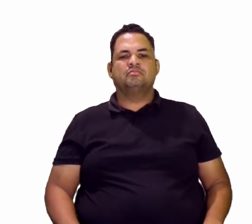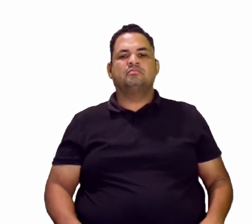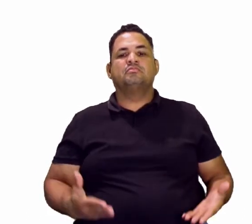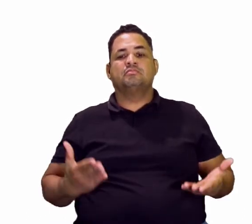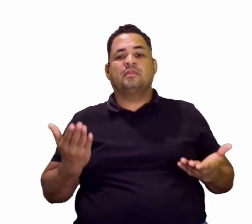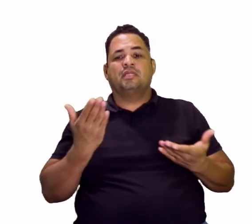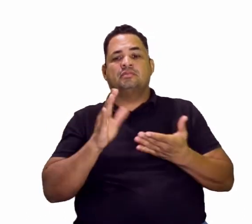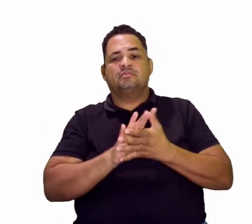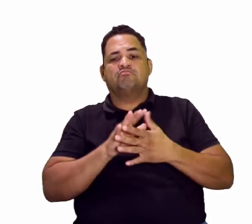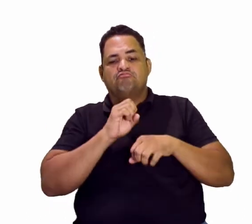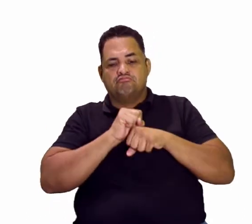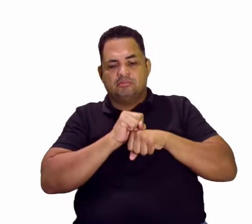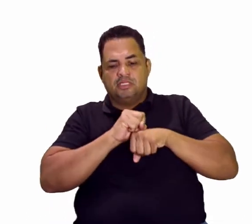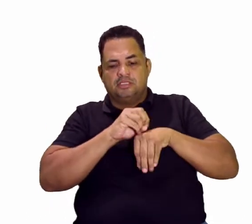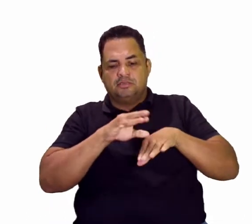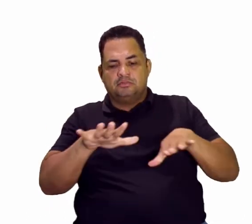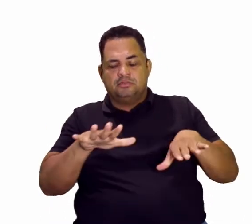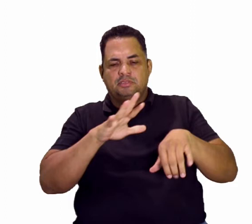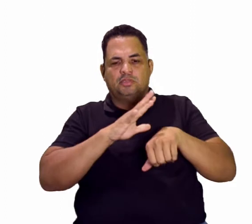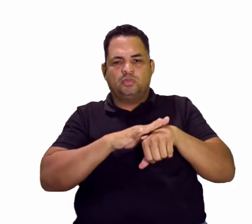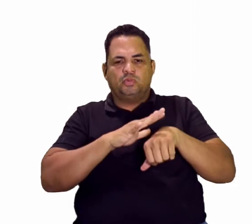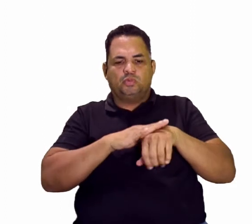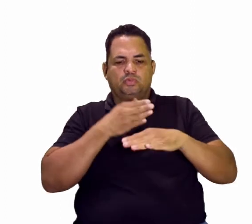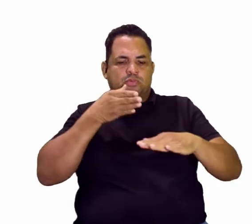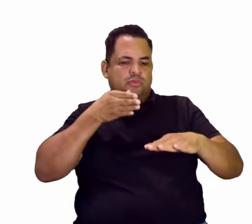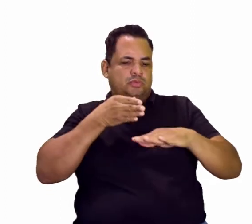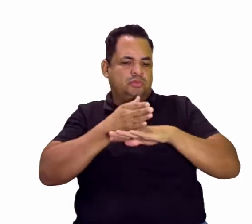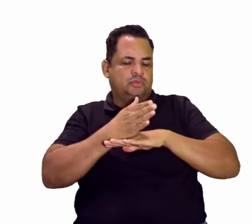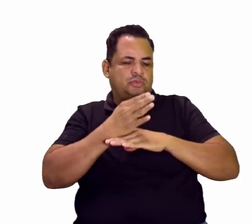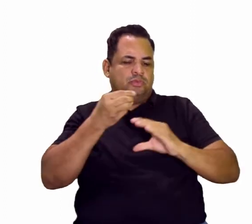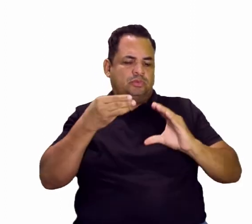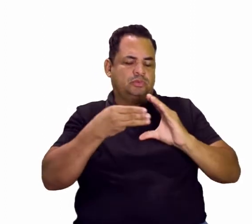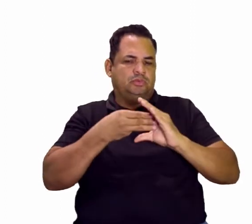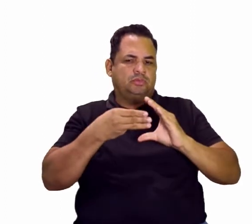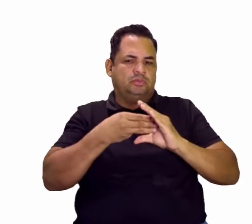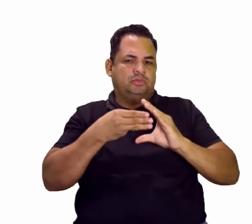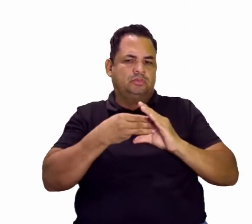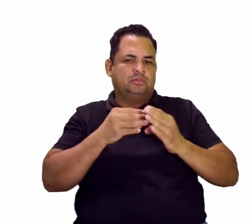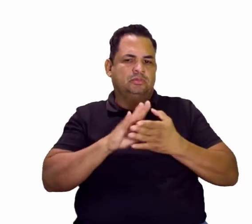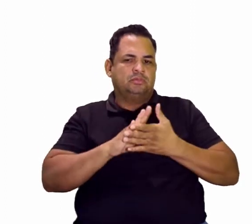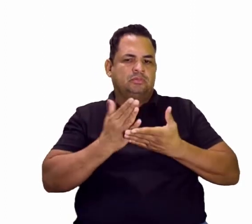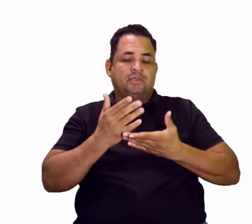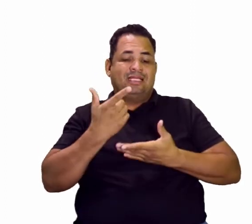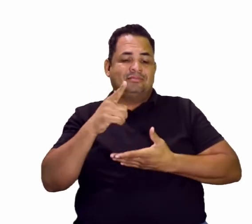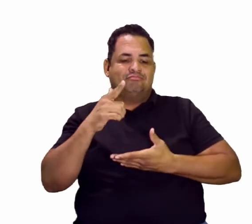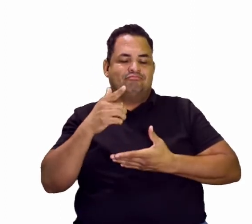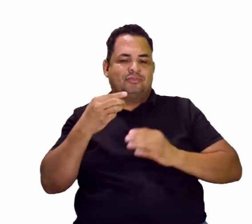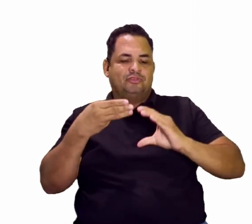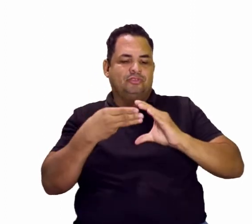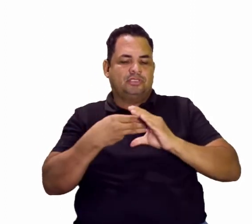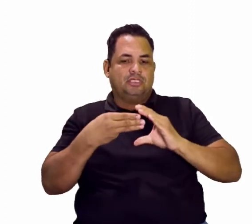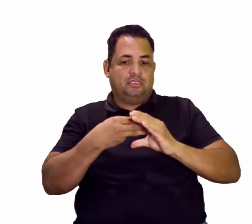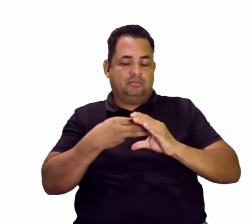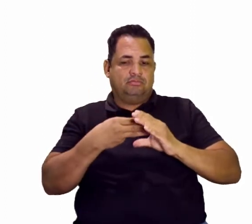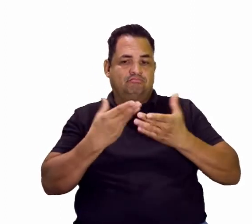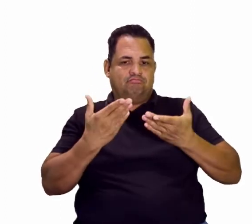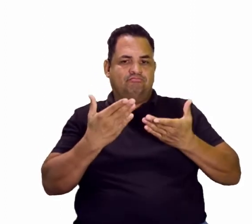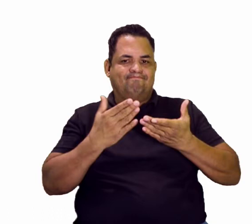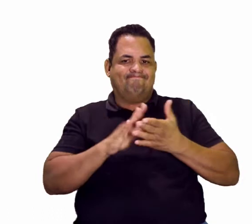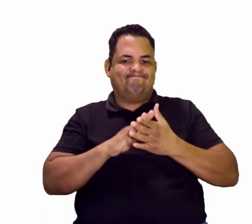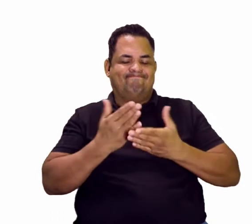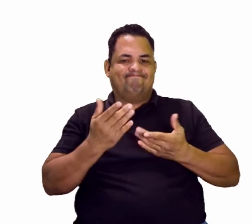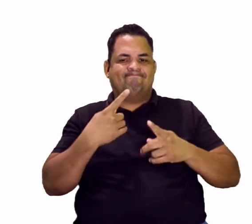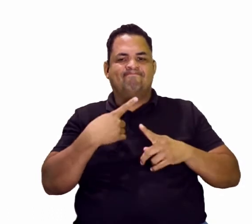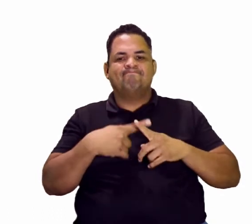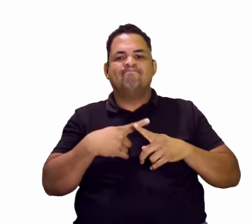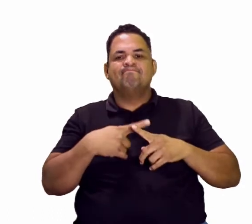agentes infecciosos intracelulares. Como eles são desprovidos de células, e essa é uma das